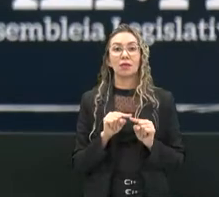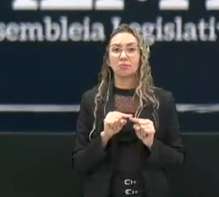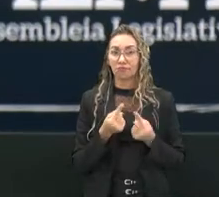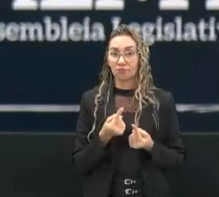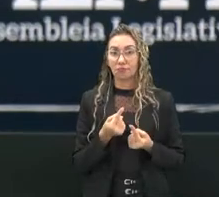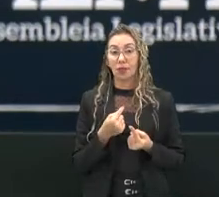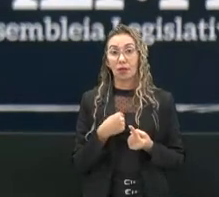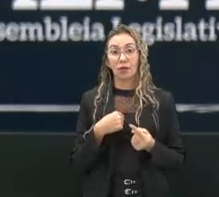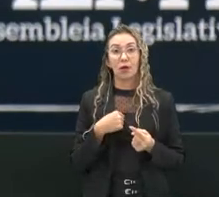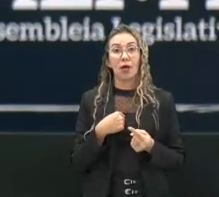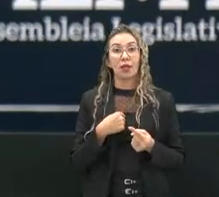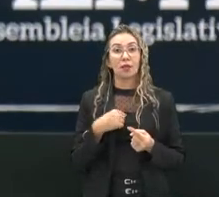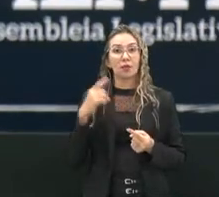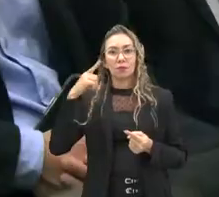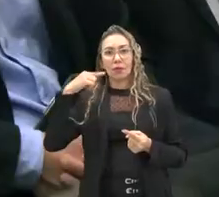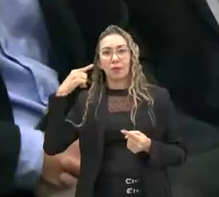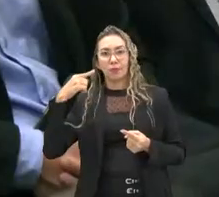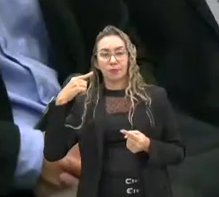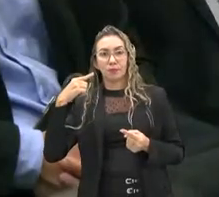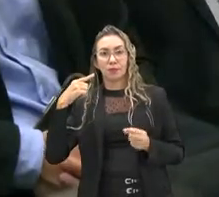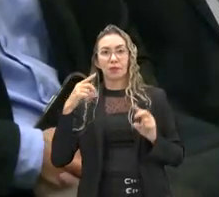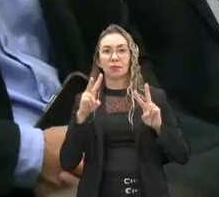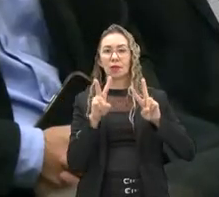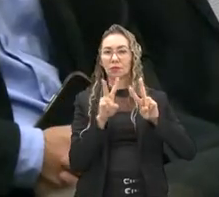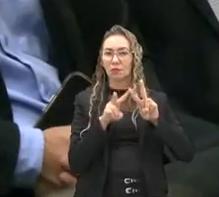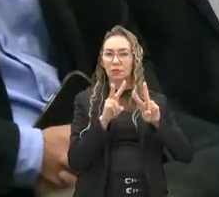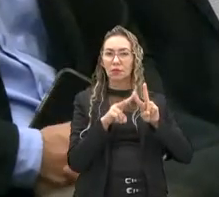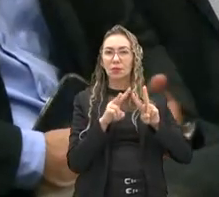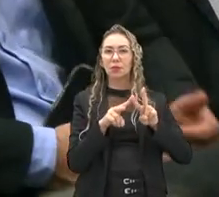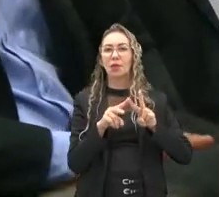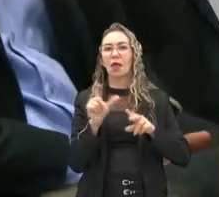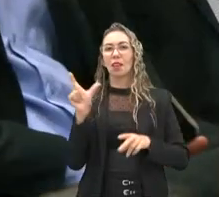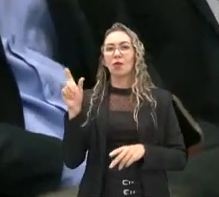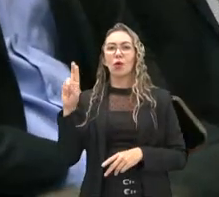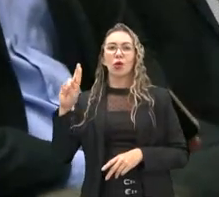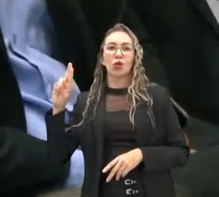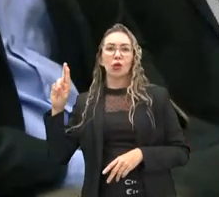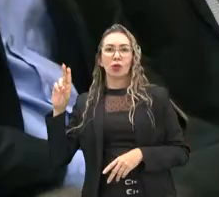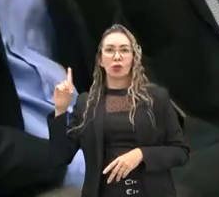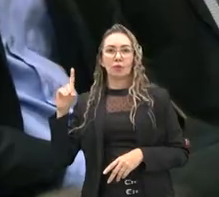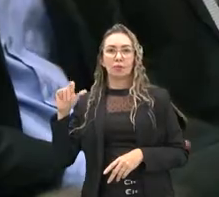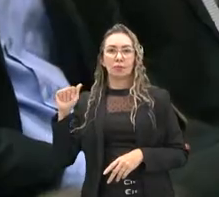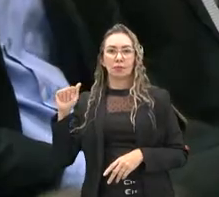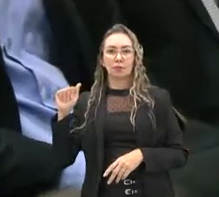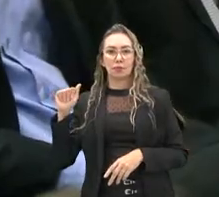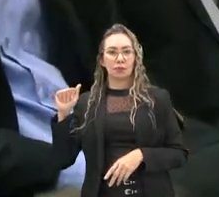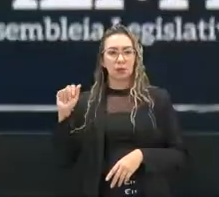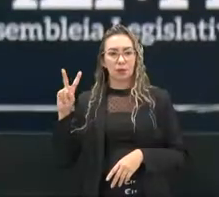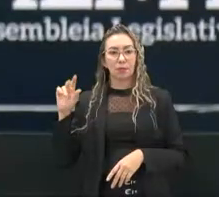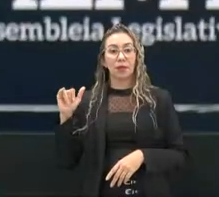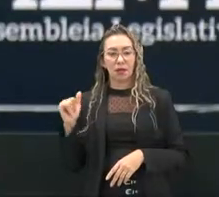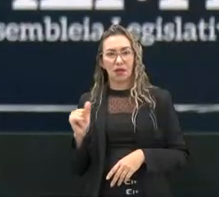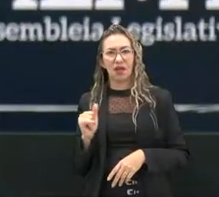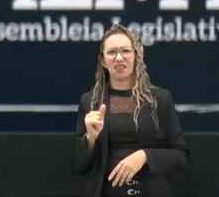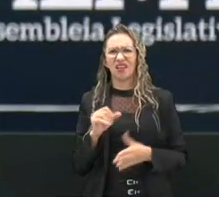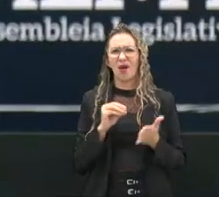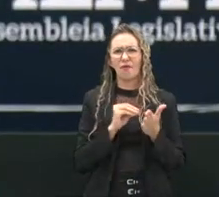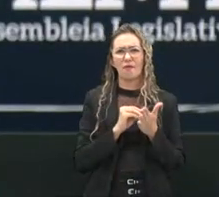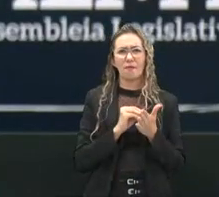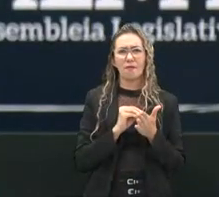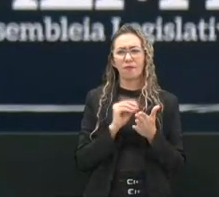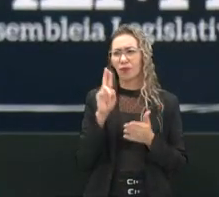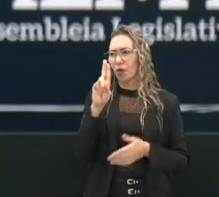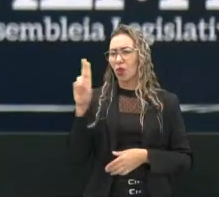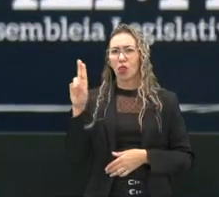Wilson Santos citou o Davi Nasser com o livro que ele produziu, Falta Alguém em Nuremberg, o que